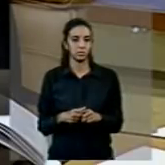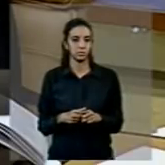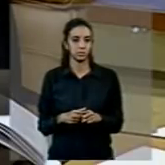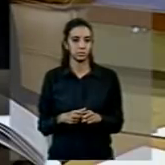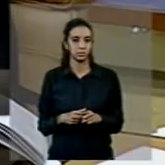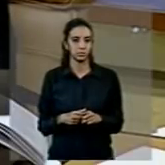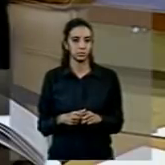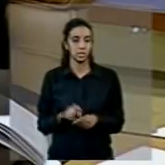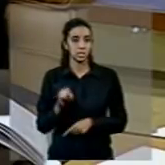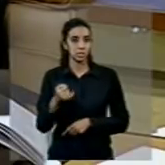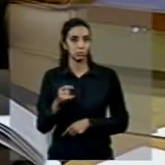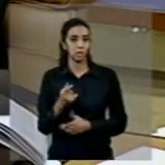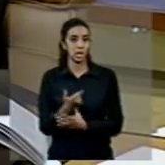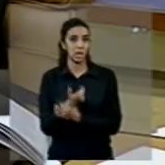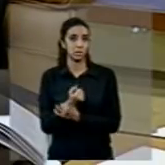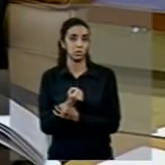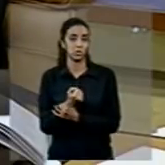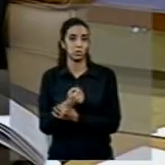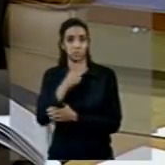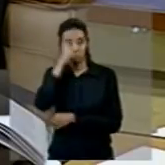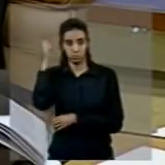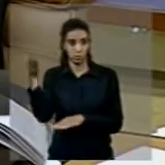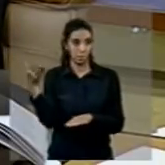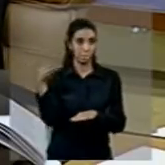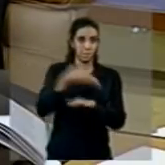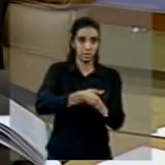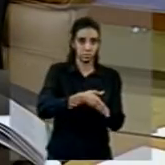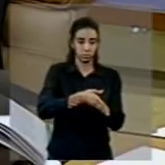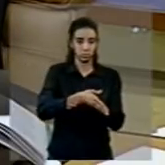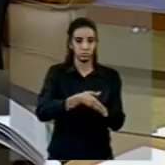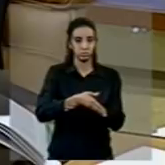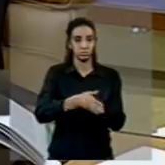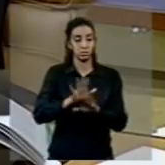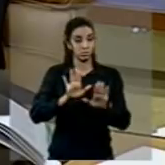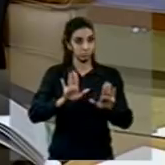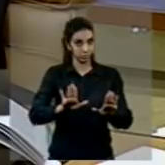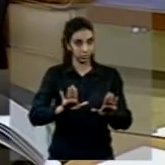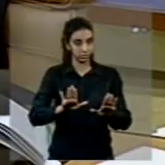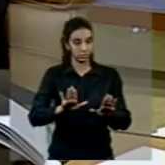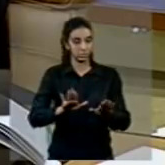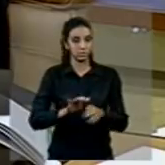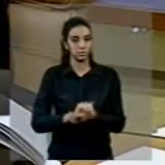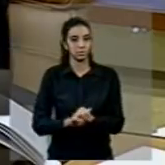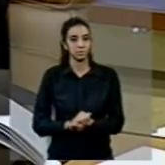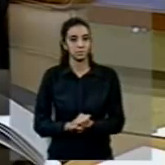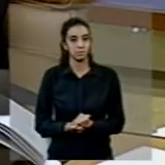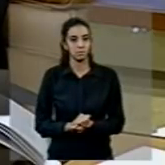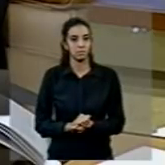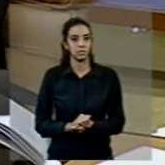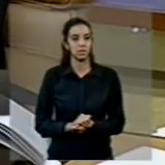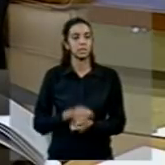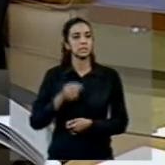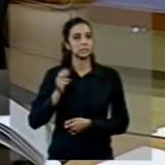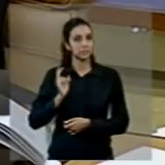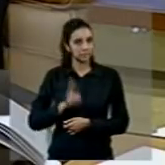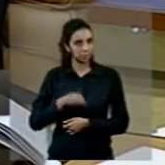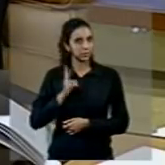que tenha havido comparecimento nos termos do chamamento. E eu reitero que aqui foi tantas vezes